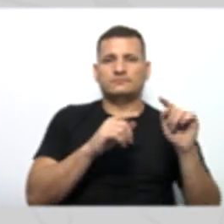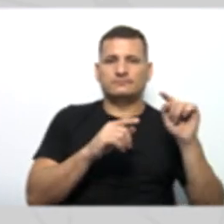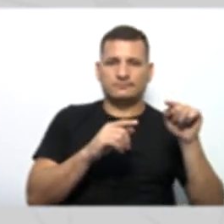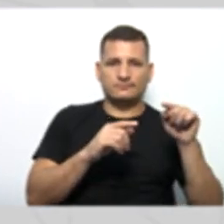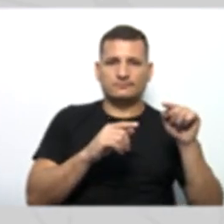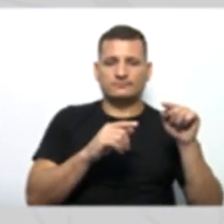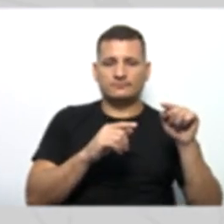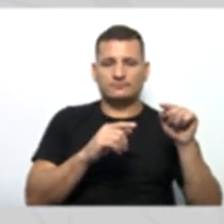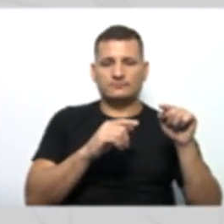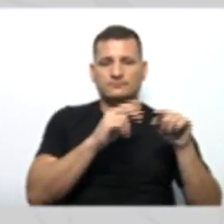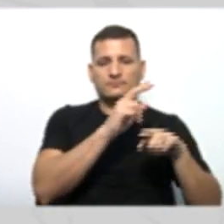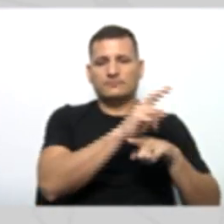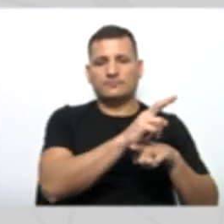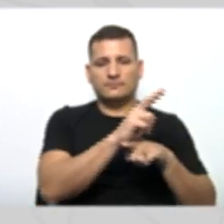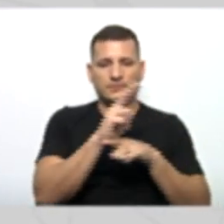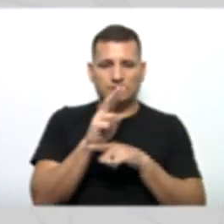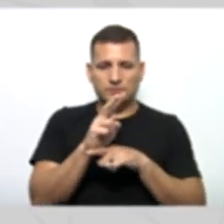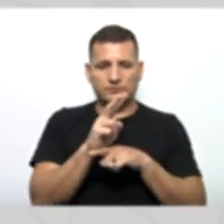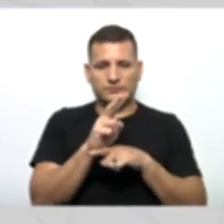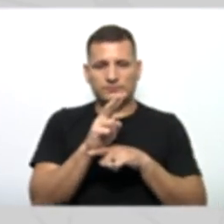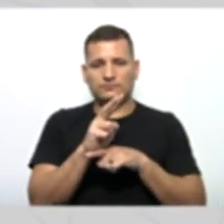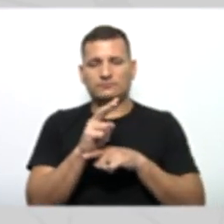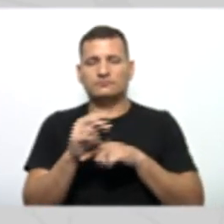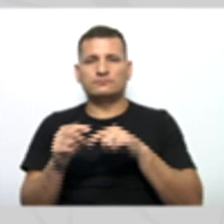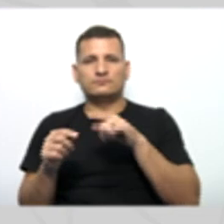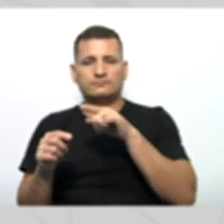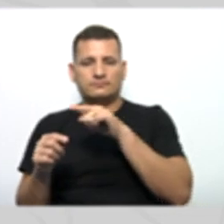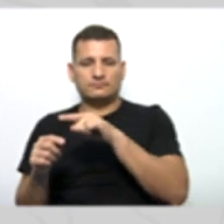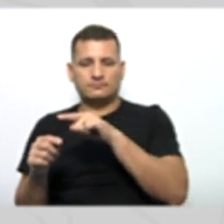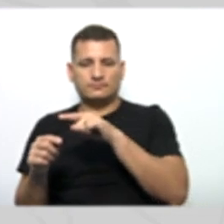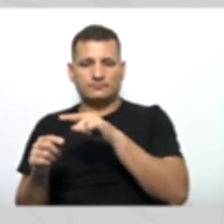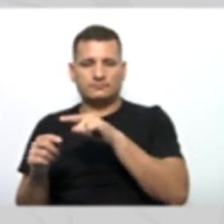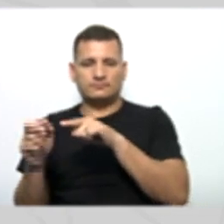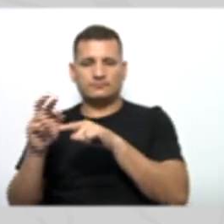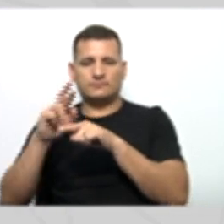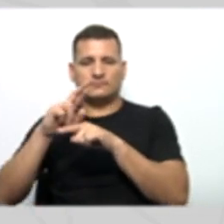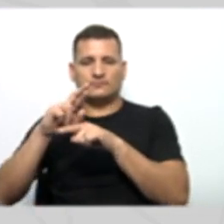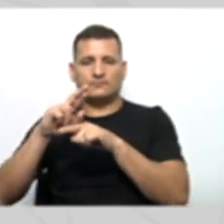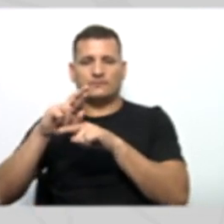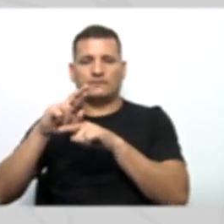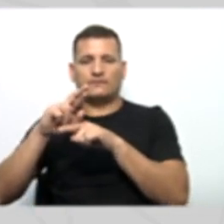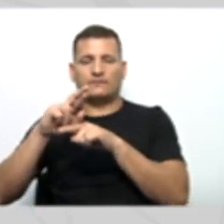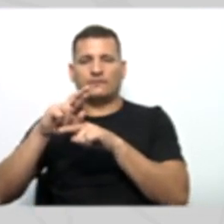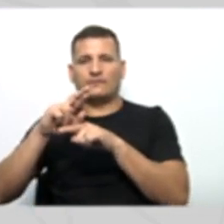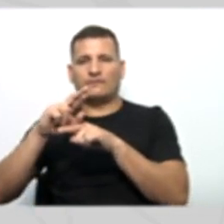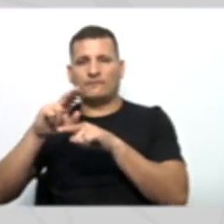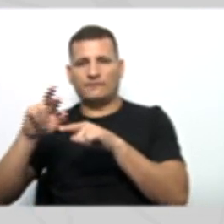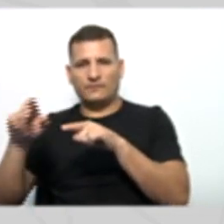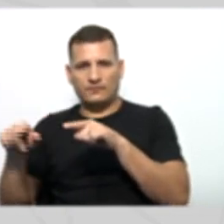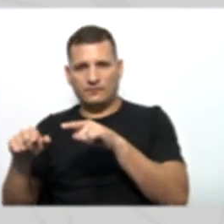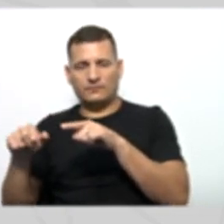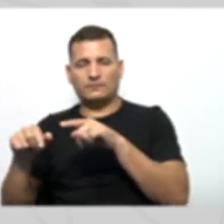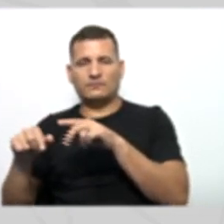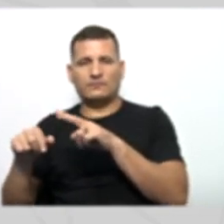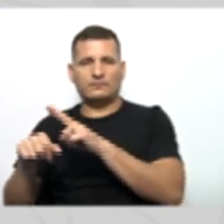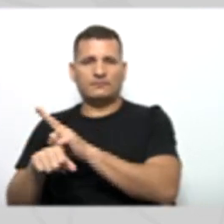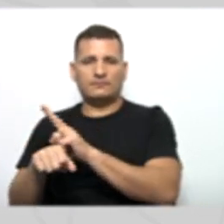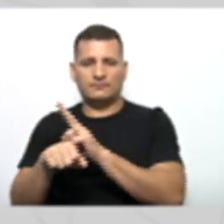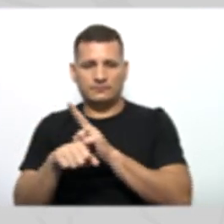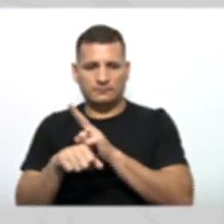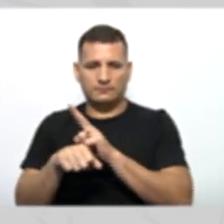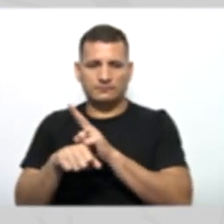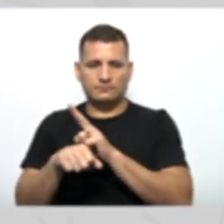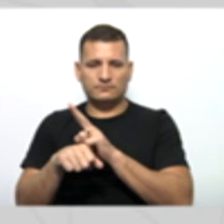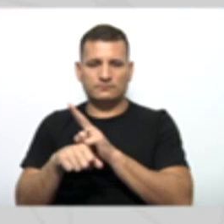né? Um empréstimo para vários itens emprestados. Então, assim, gente,